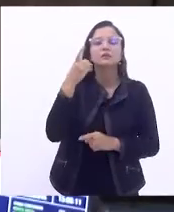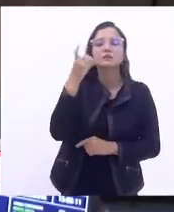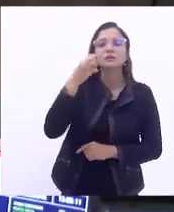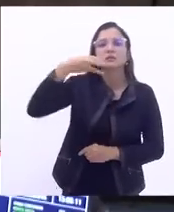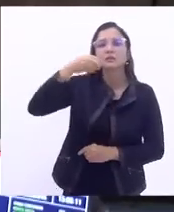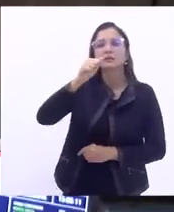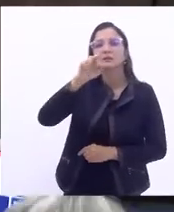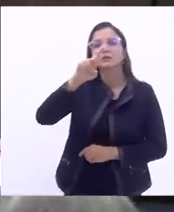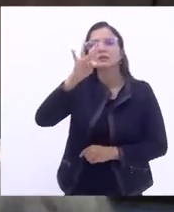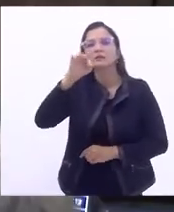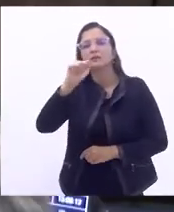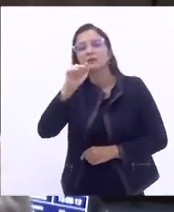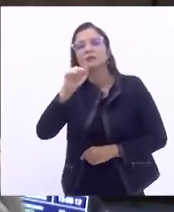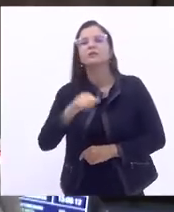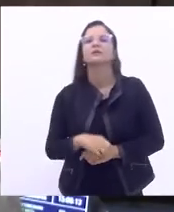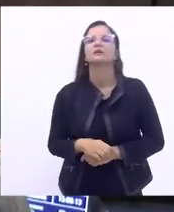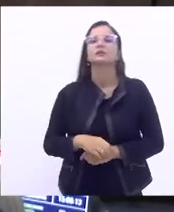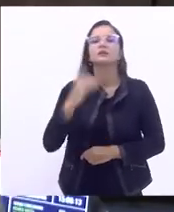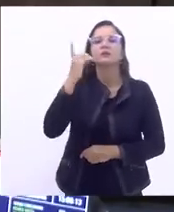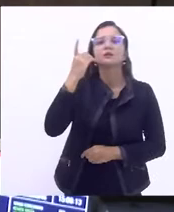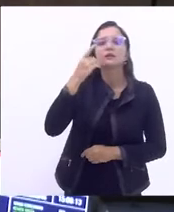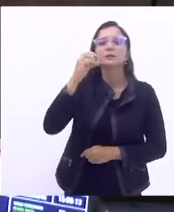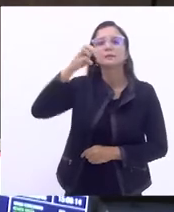deputado doutor Serginho, deputado Carlos Mink.